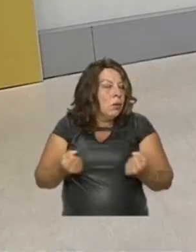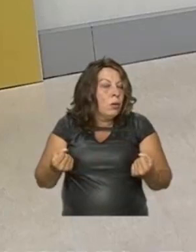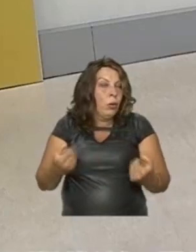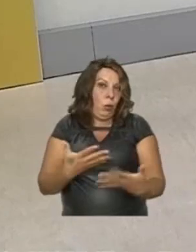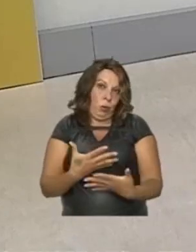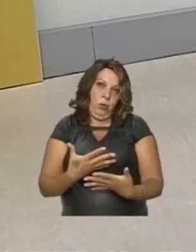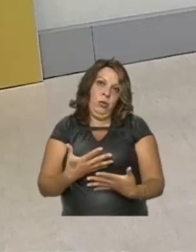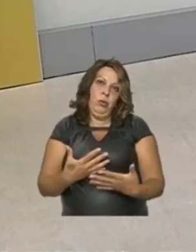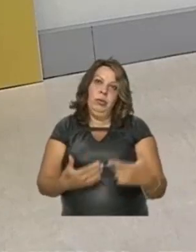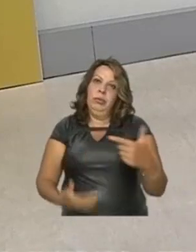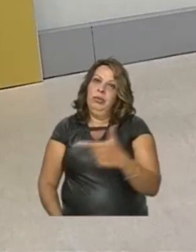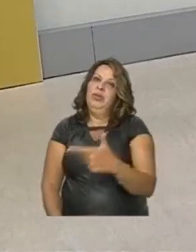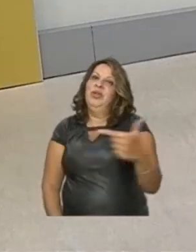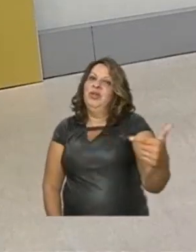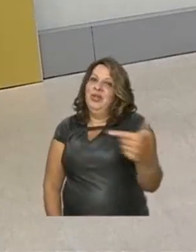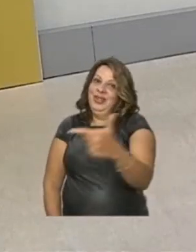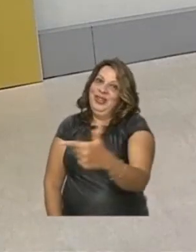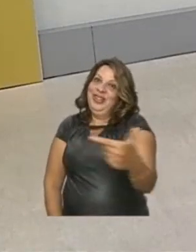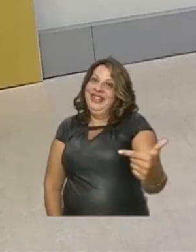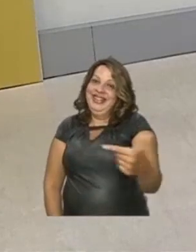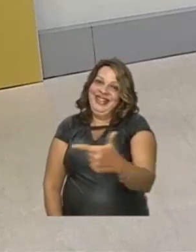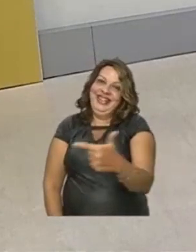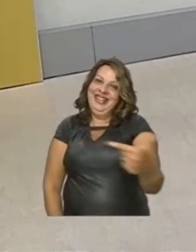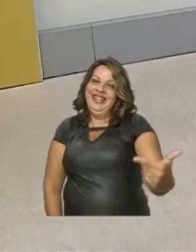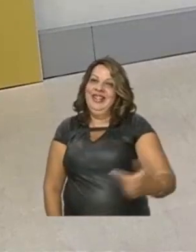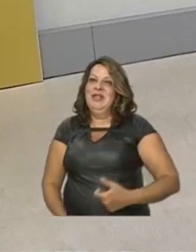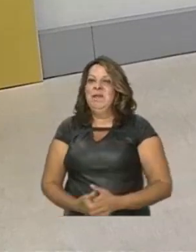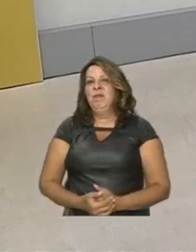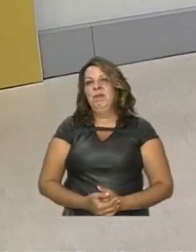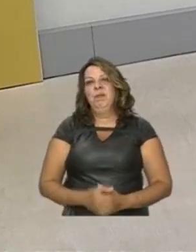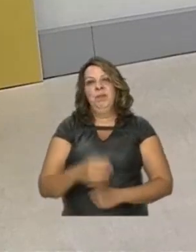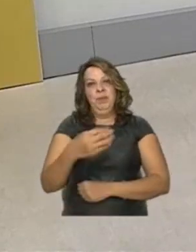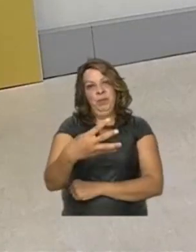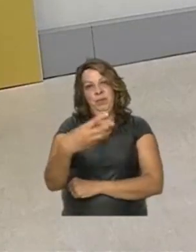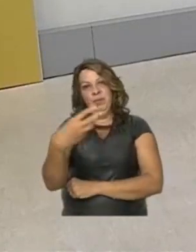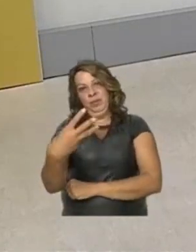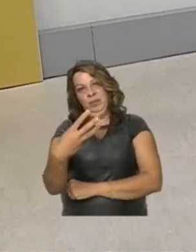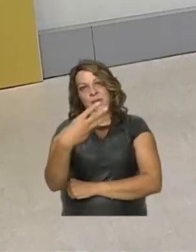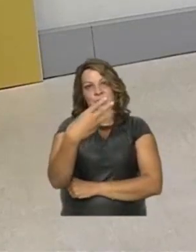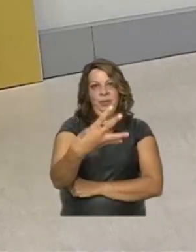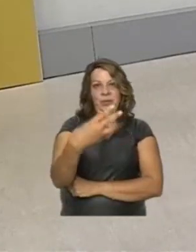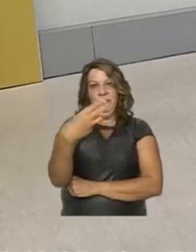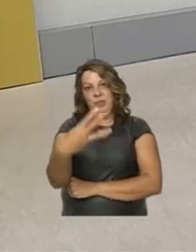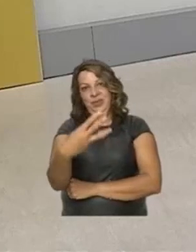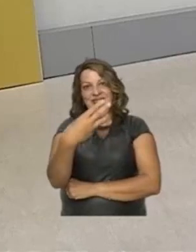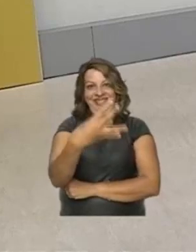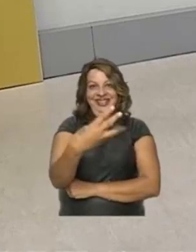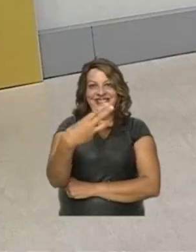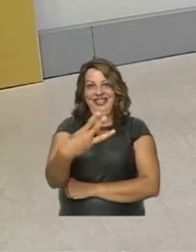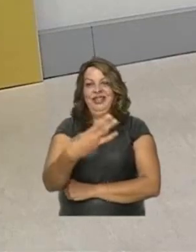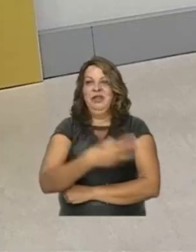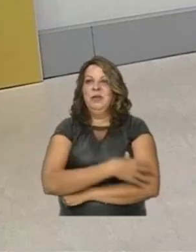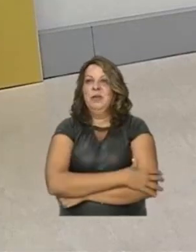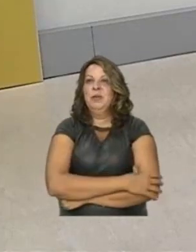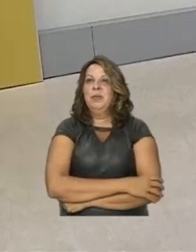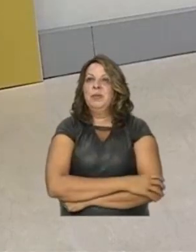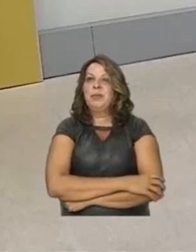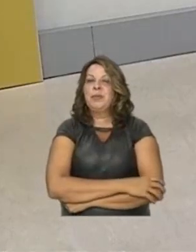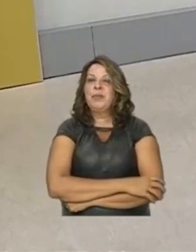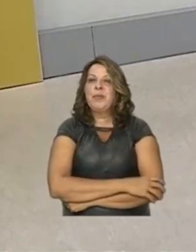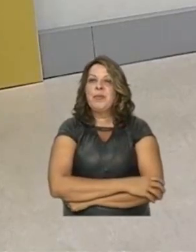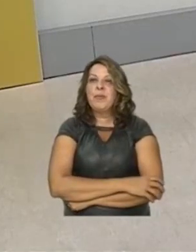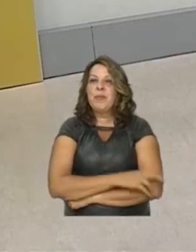22, 22. Marcou 22, 43, 43, 43. Um